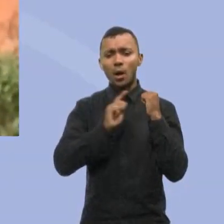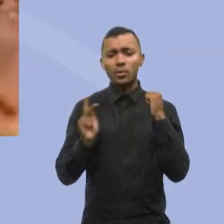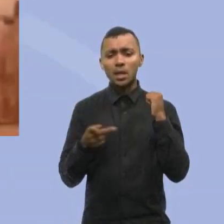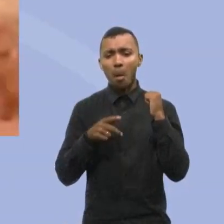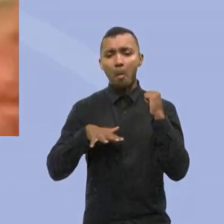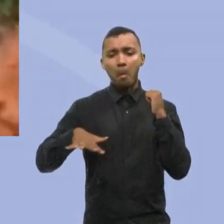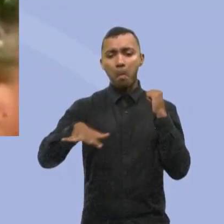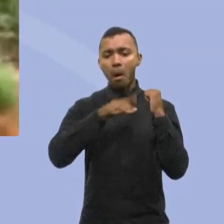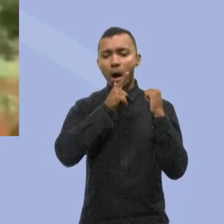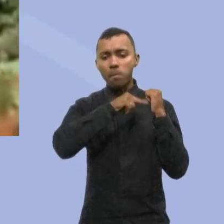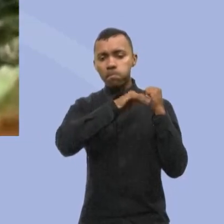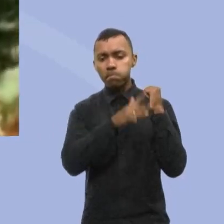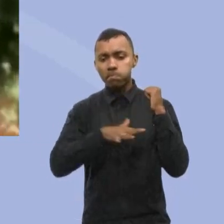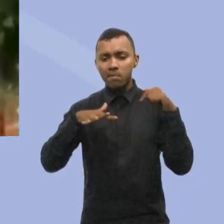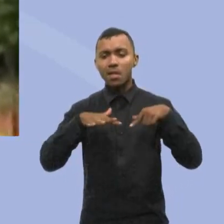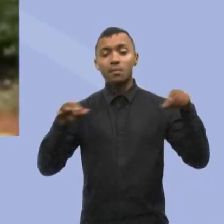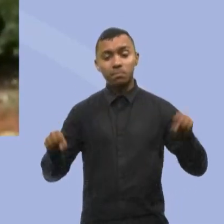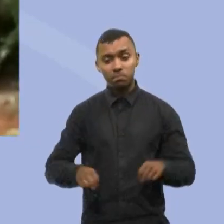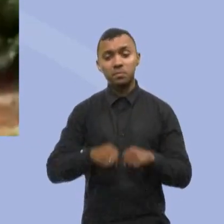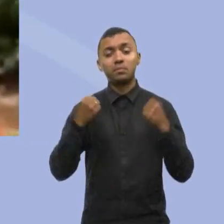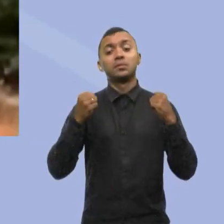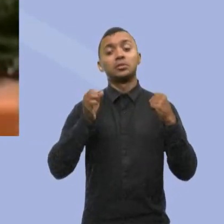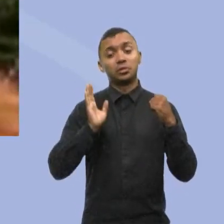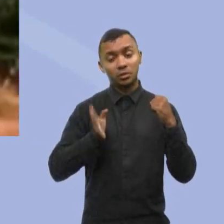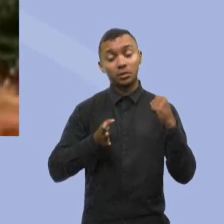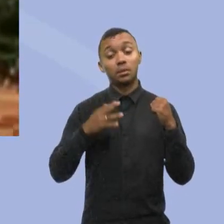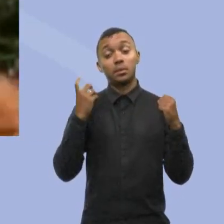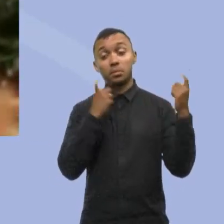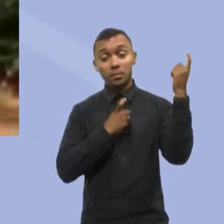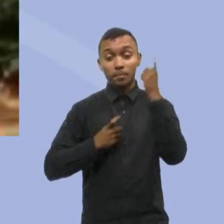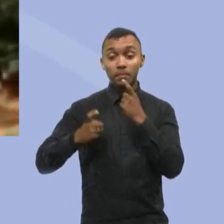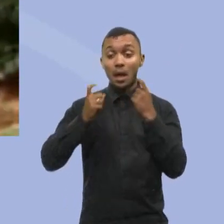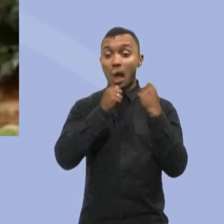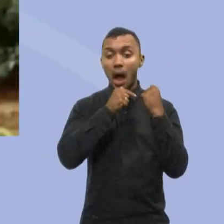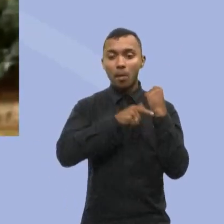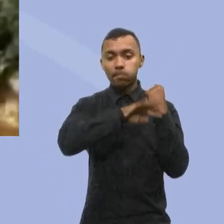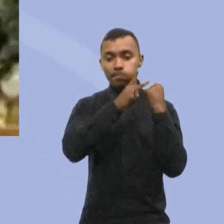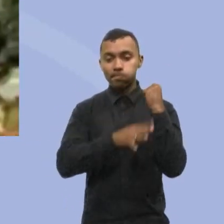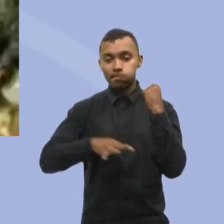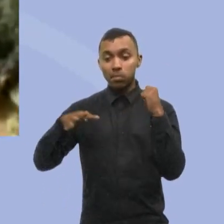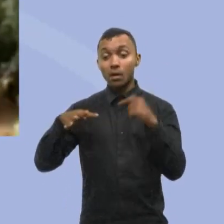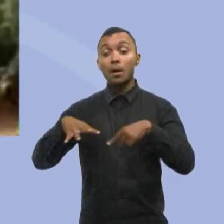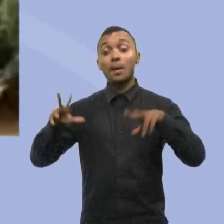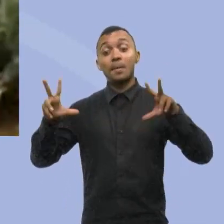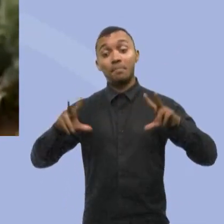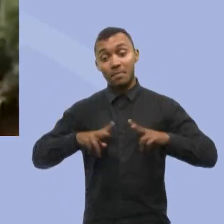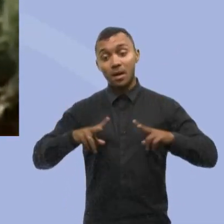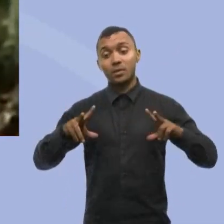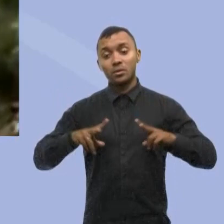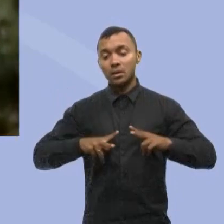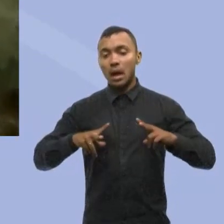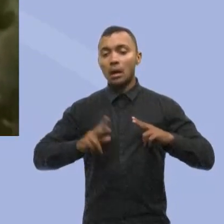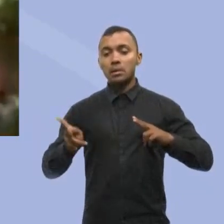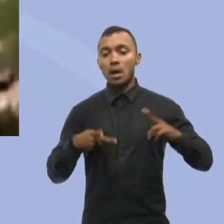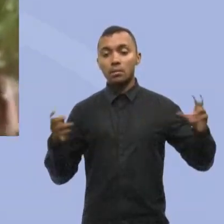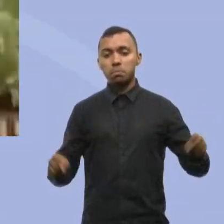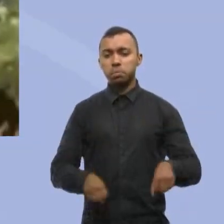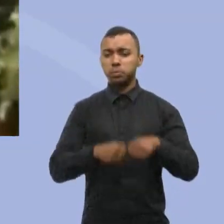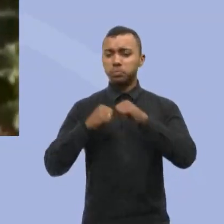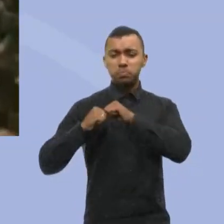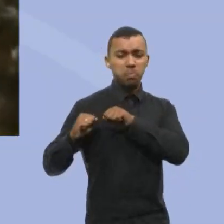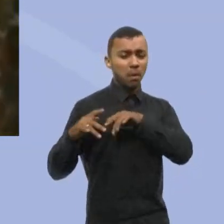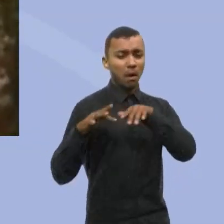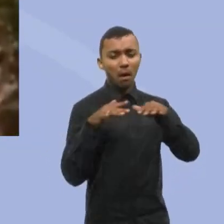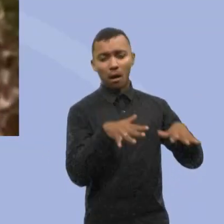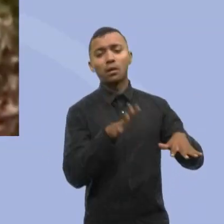barragens no estado preocupam. Em algumas cidades, barragens de propriedade particular acabaram cedendo e trouxeram